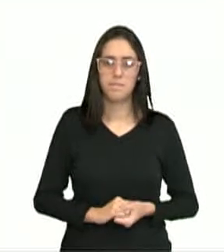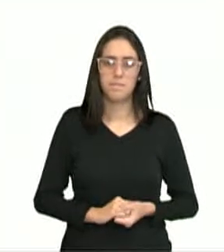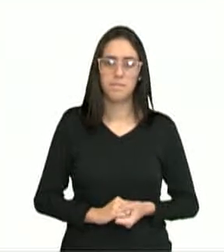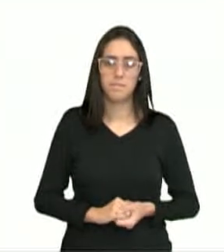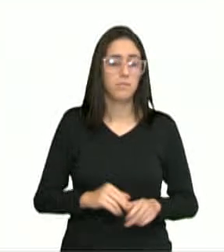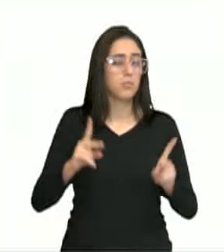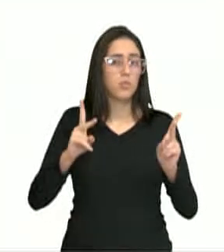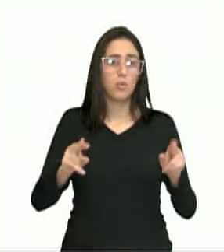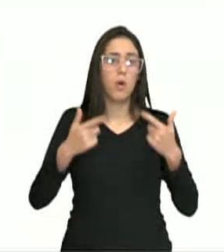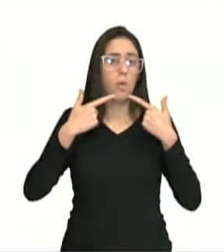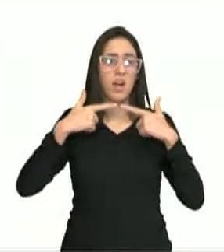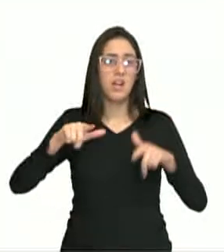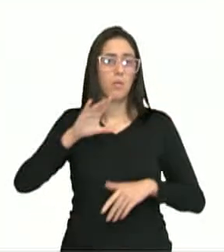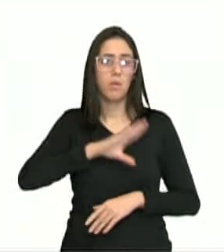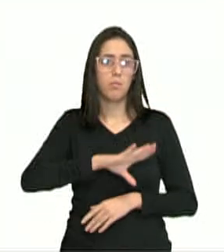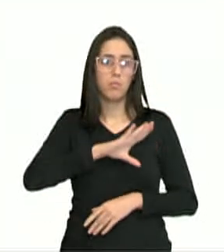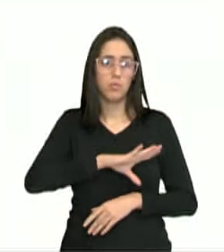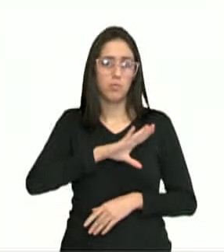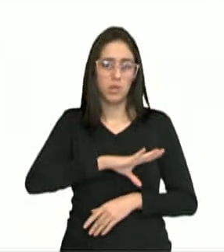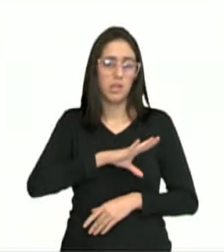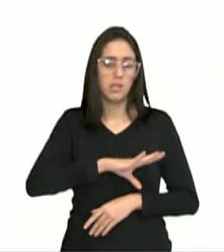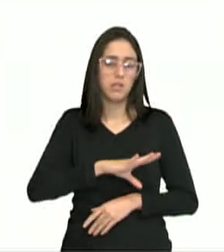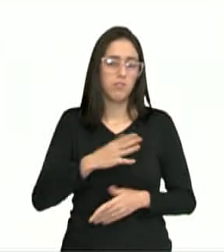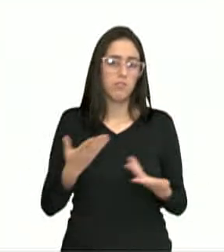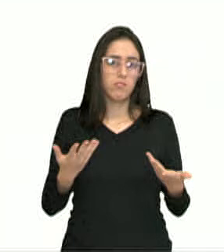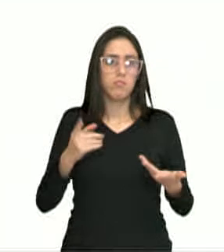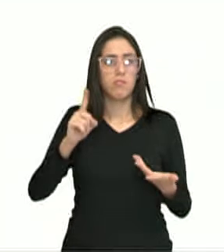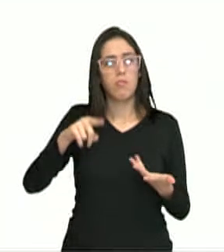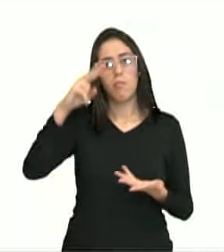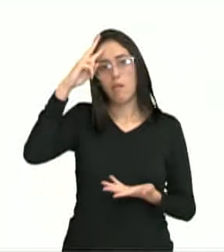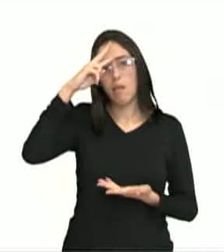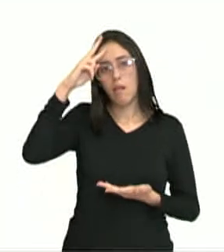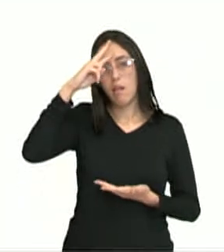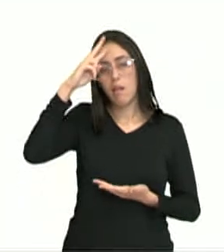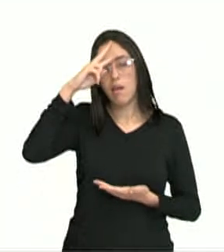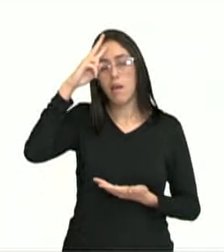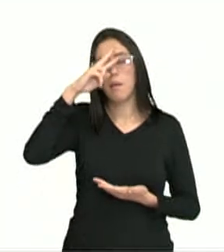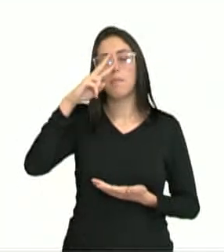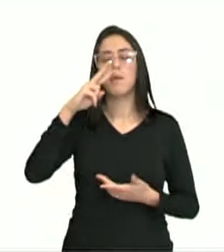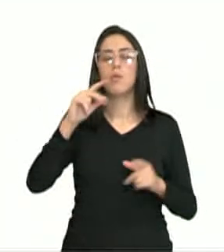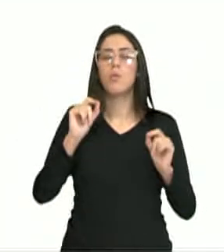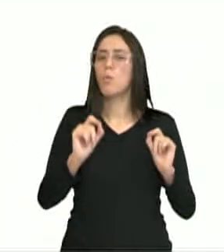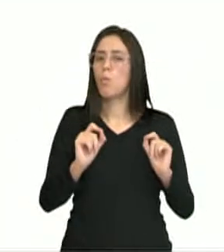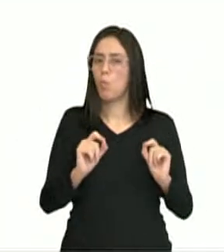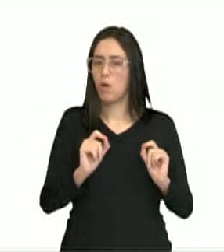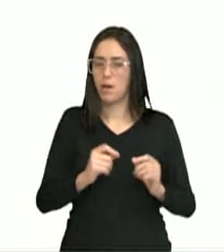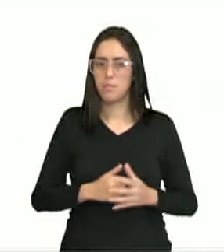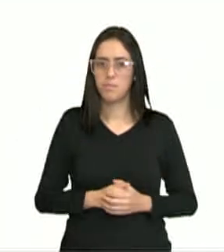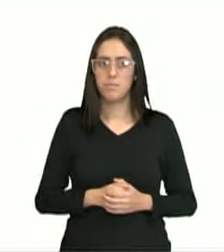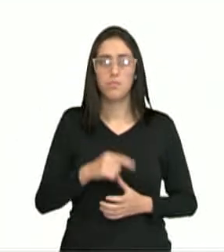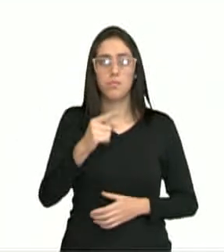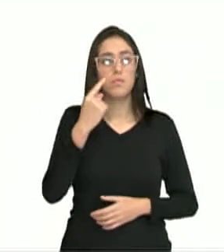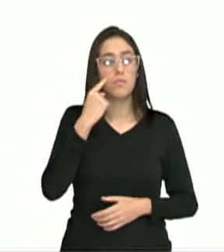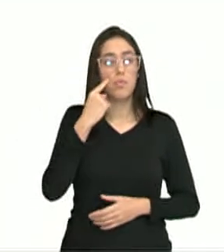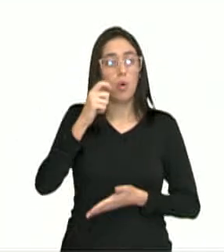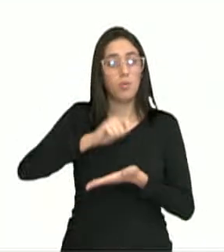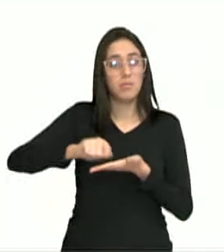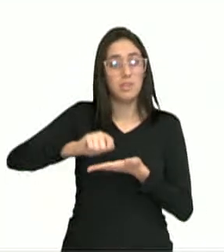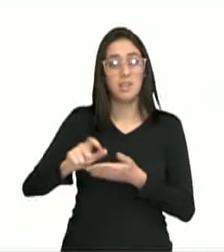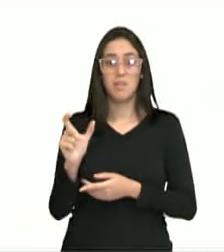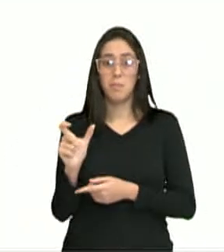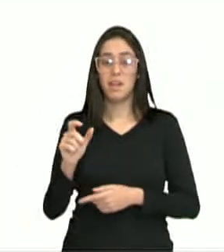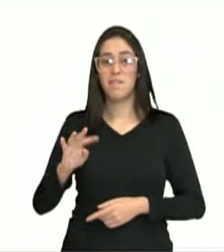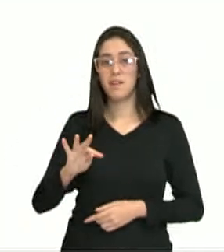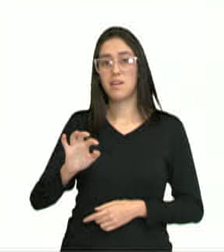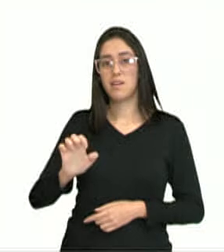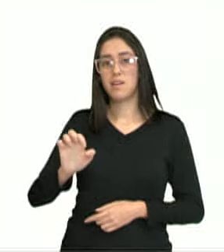língua portuguesa, que a gente só faz uma relação e lembrando, tá? Que, olha a escrita,